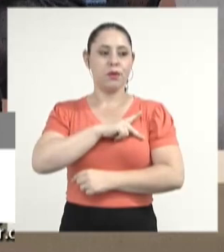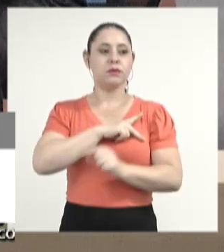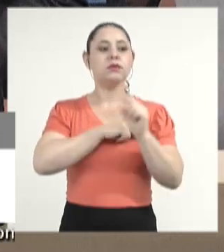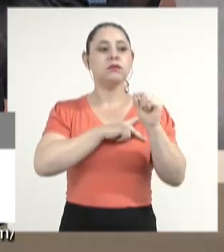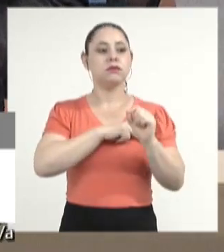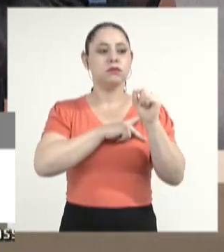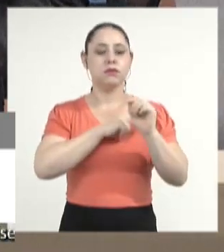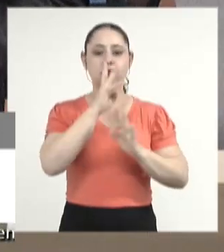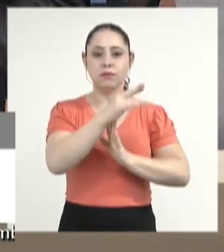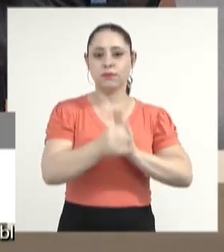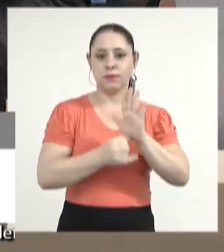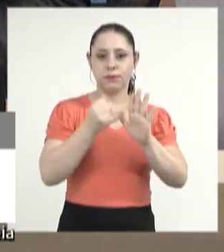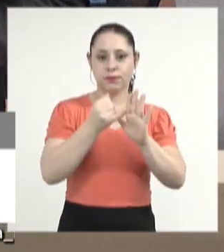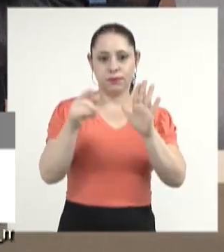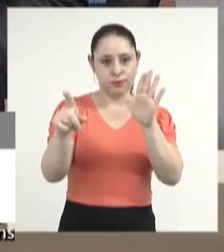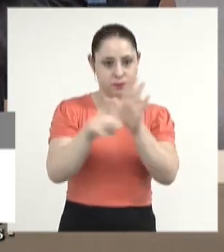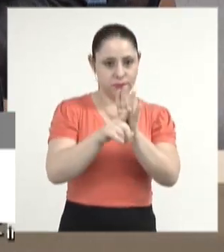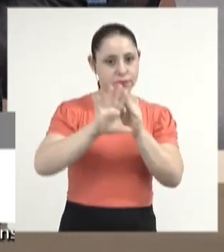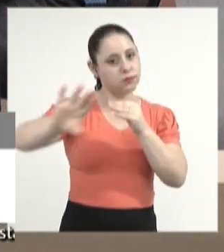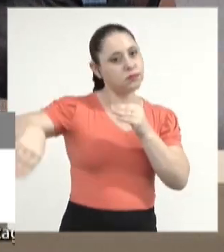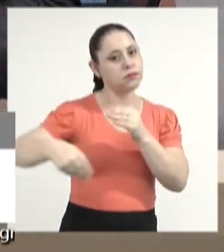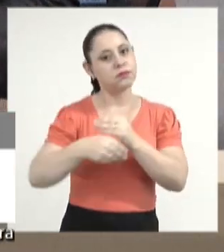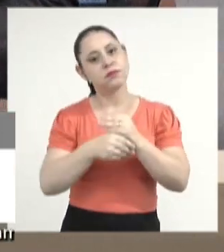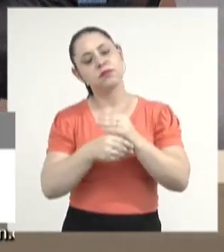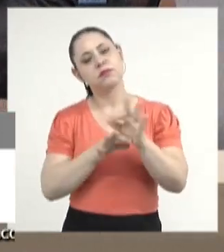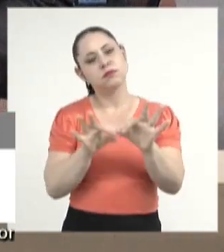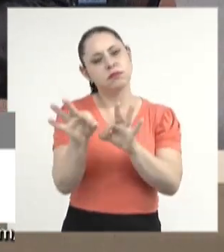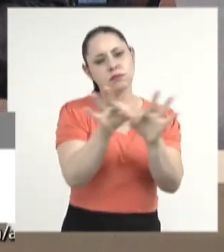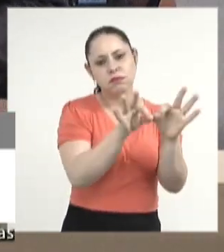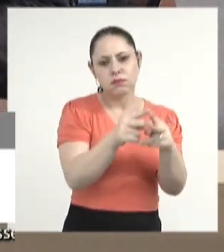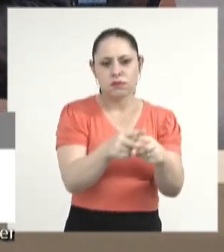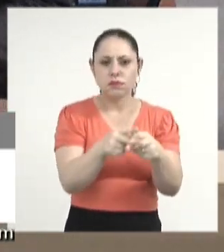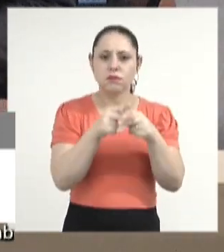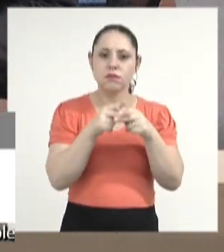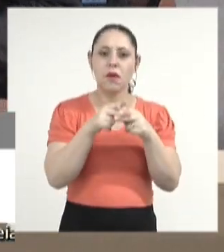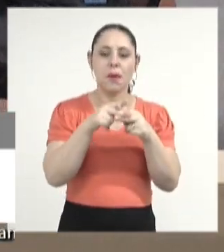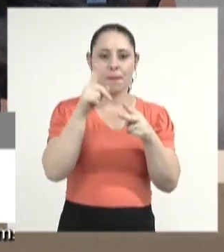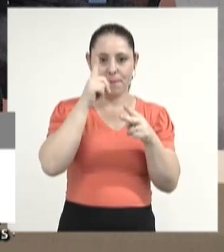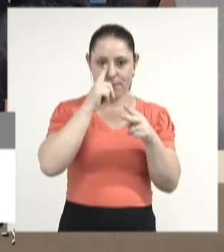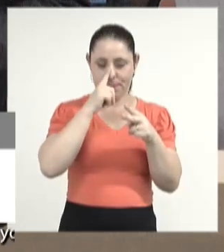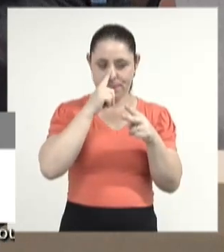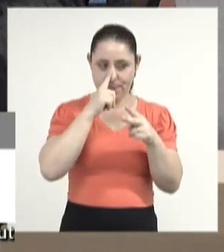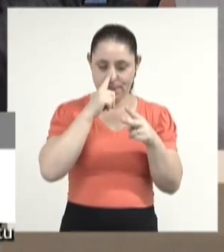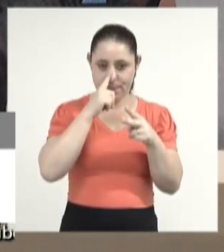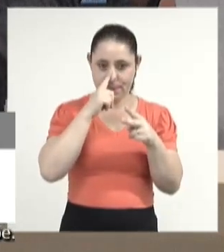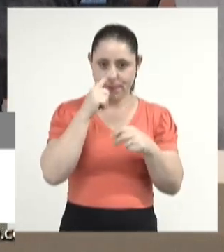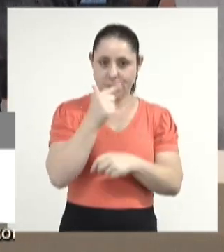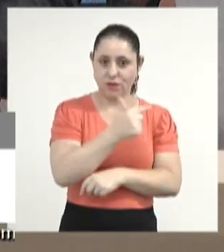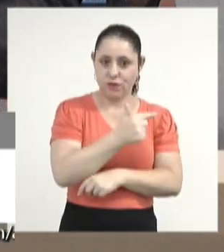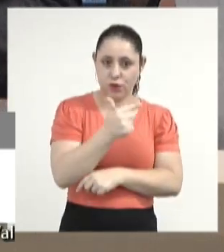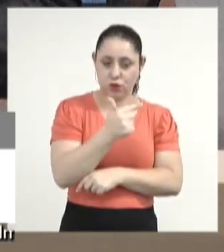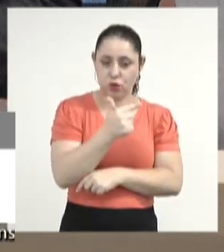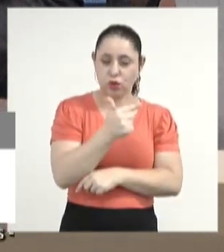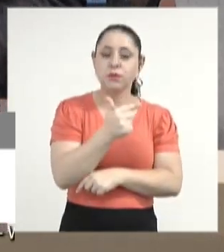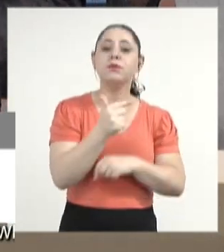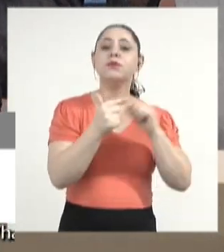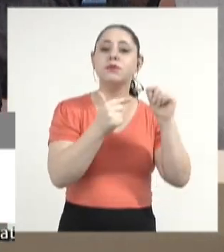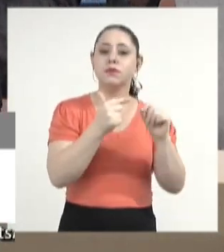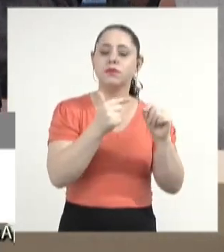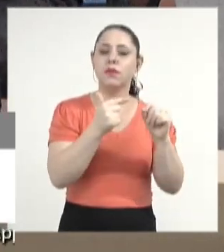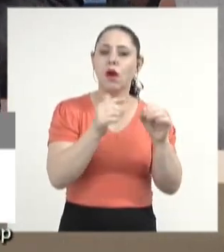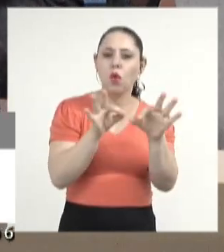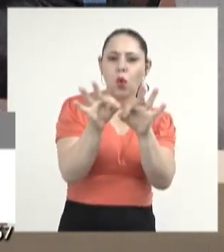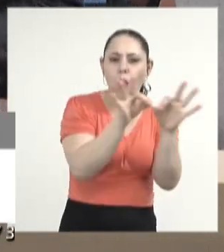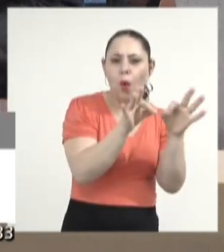o projeto de lei complementar que ajusta a licença maternidade 22,